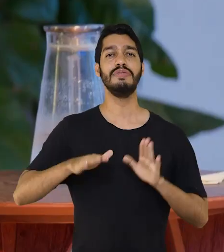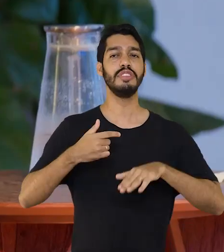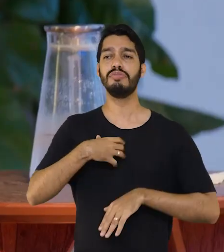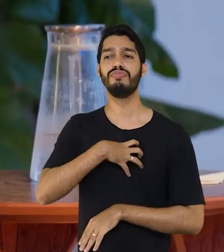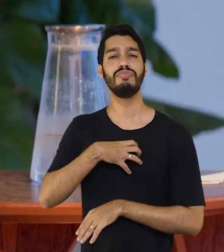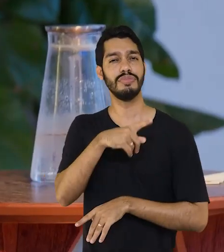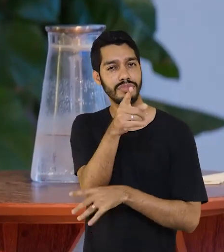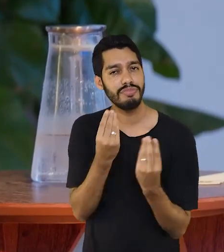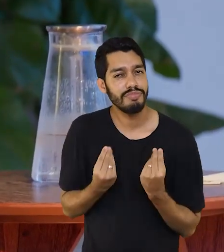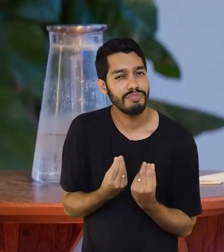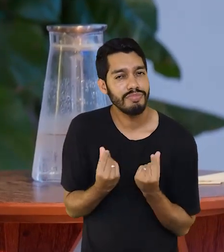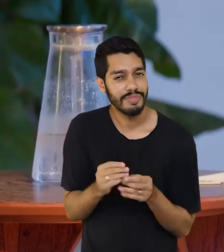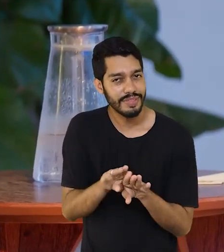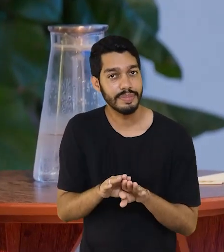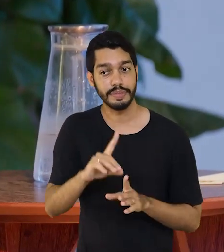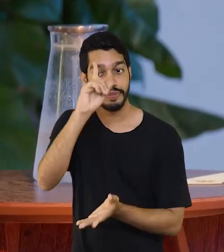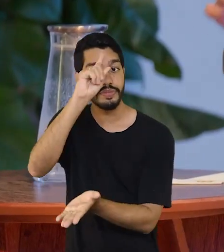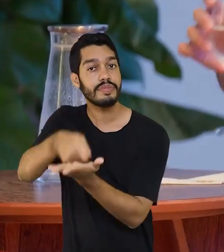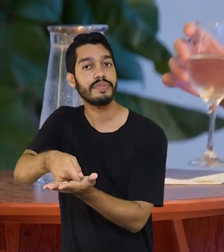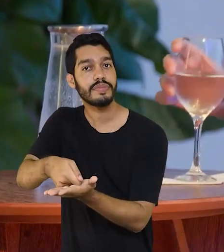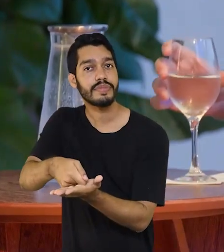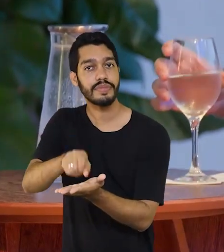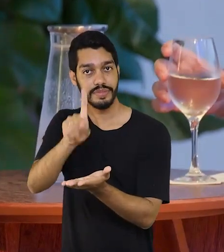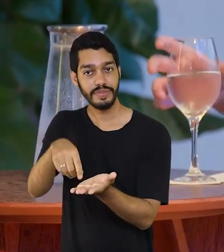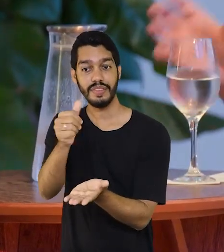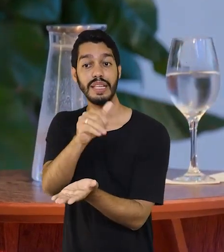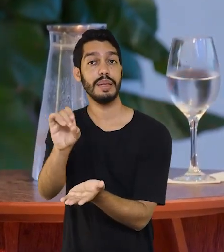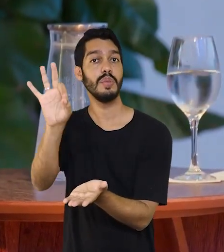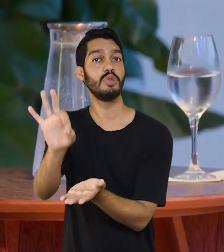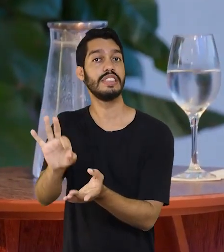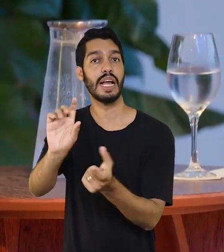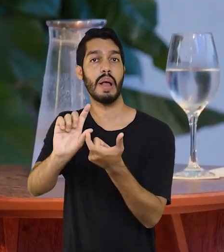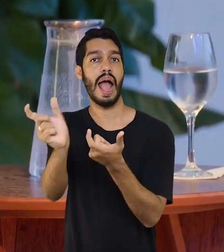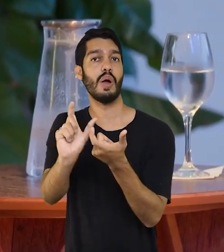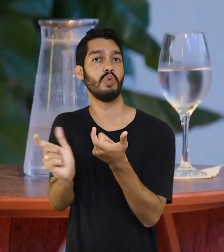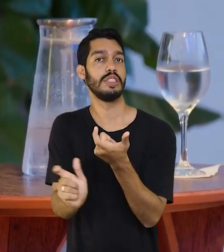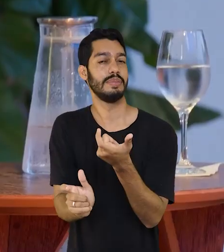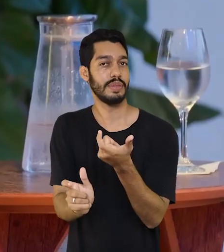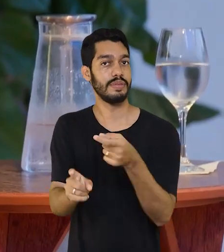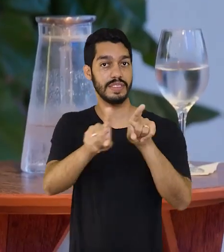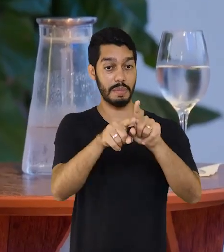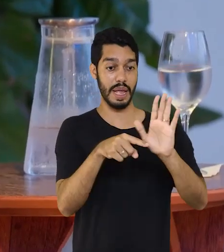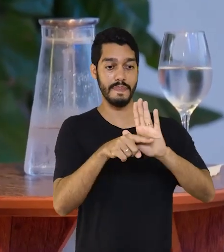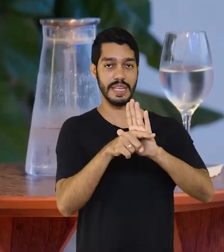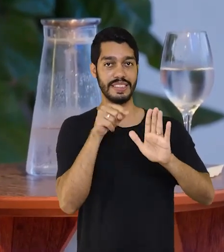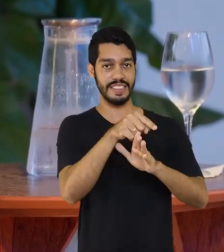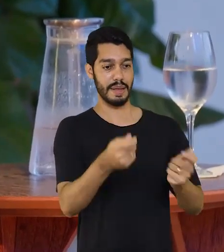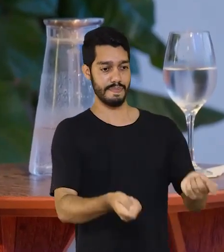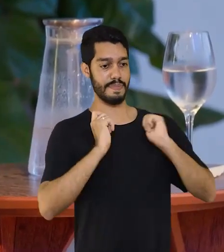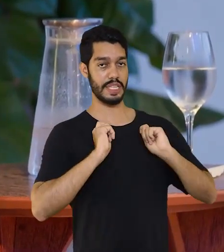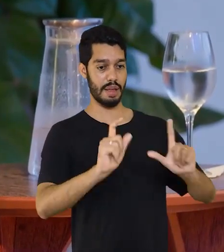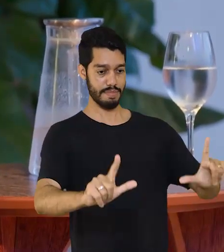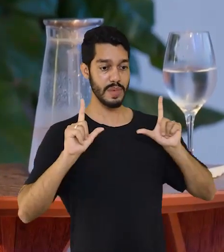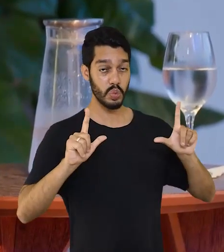governança. E a sensação que me dá às vezes, eu não sei se dá em vocês, é que as decisões são tomadas